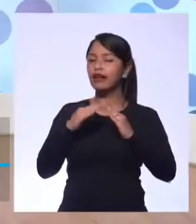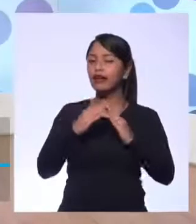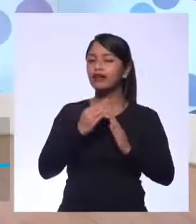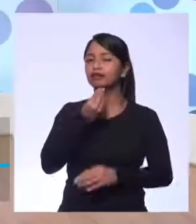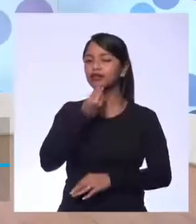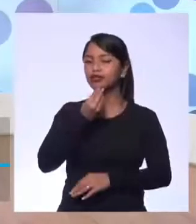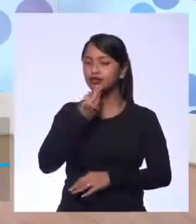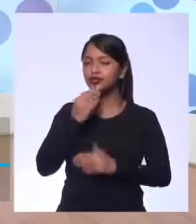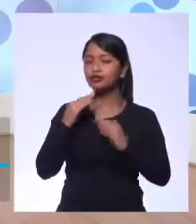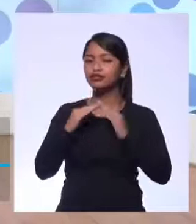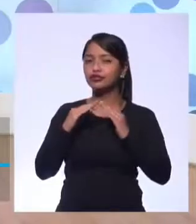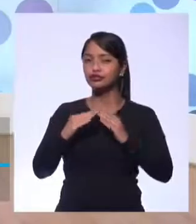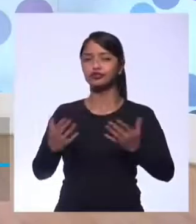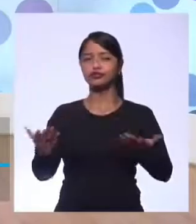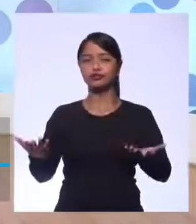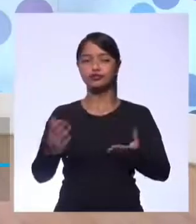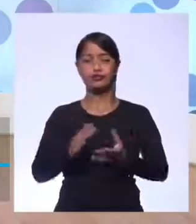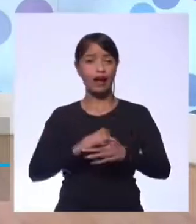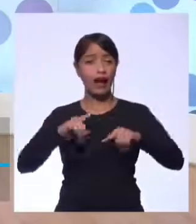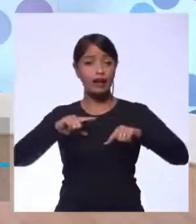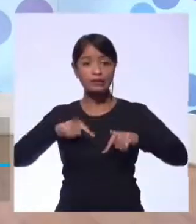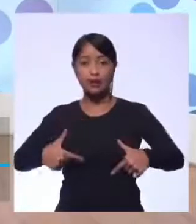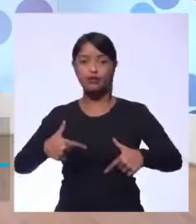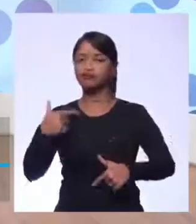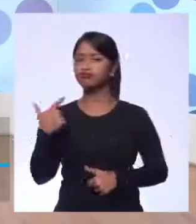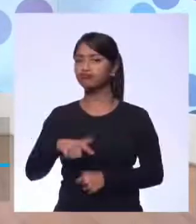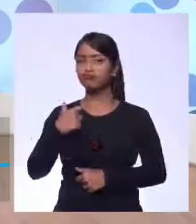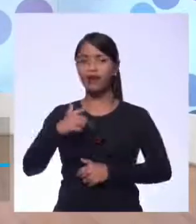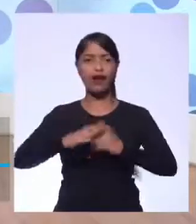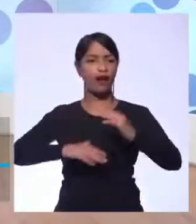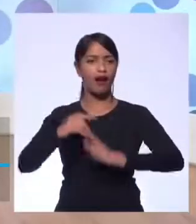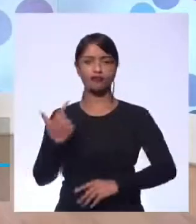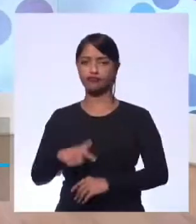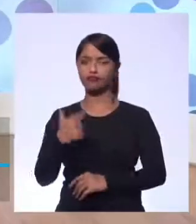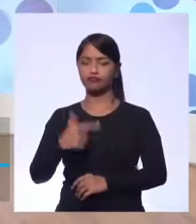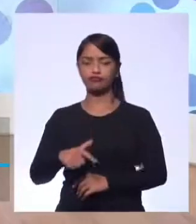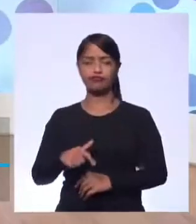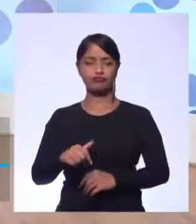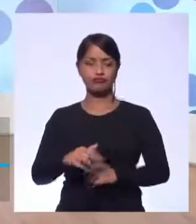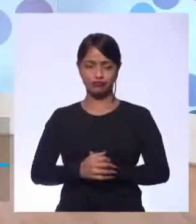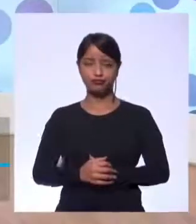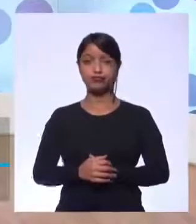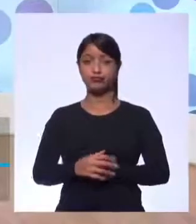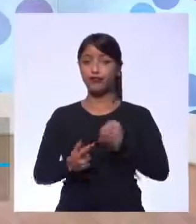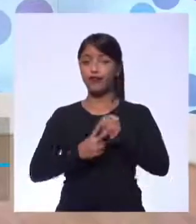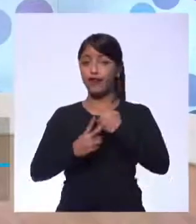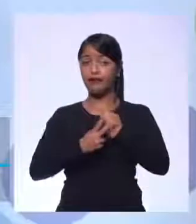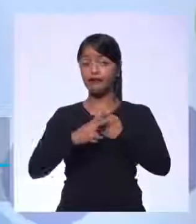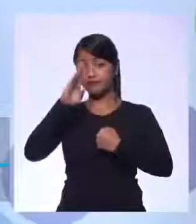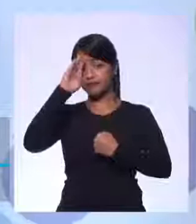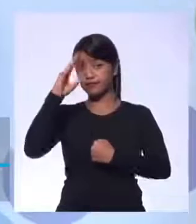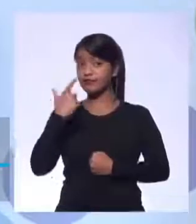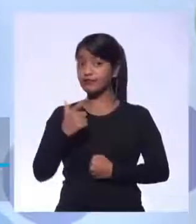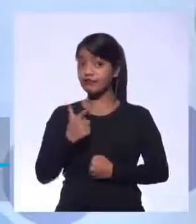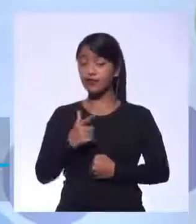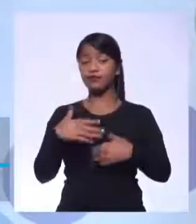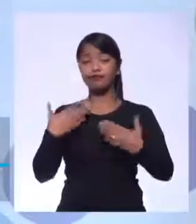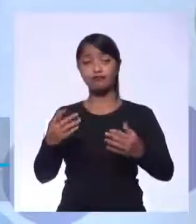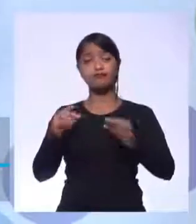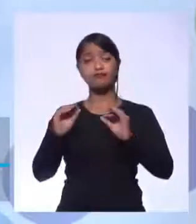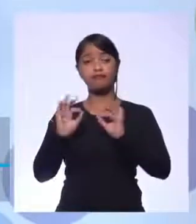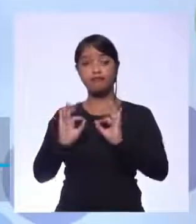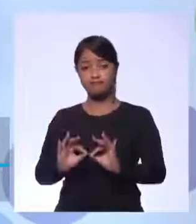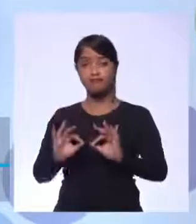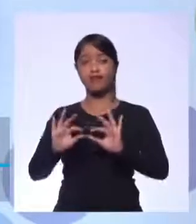uma ação. Vai, você sabe que ele estava falando tal, mas ela não trouxe o verbo principal. Então, a gente diz que é frase.